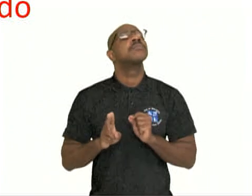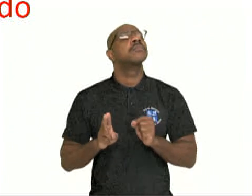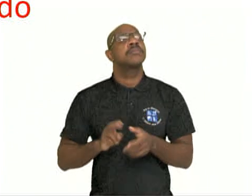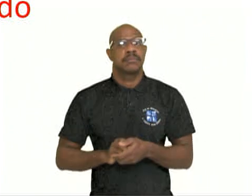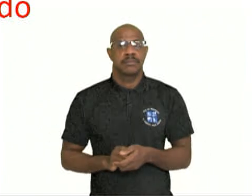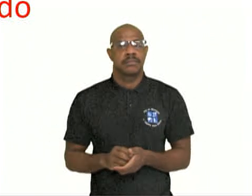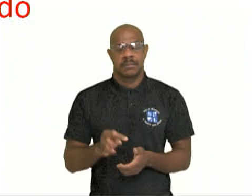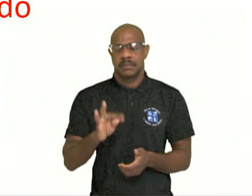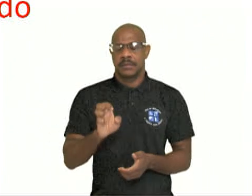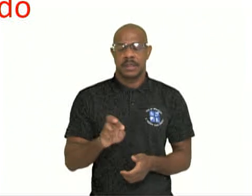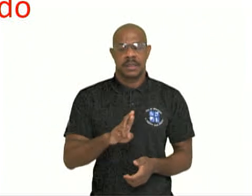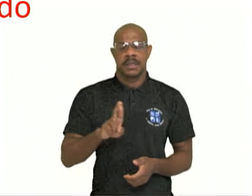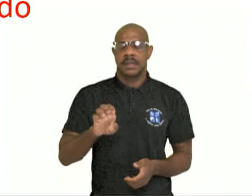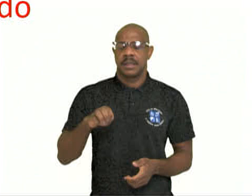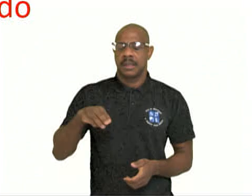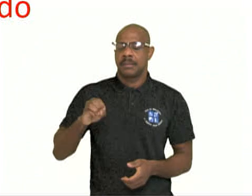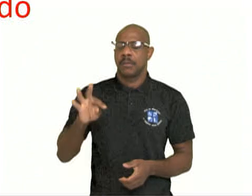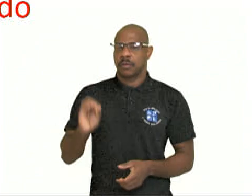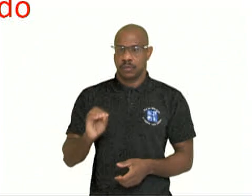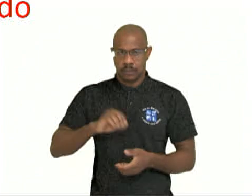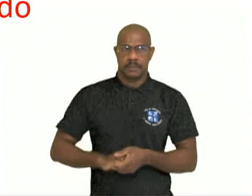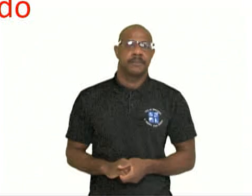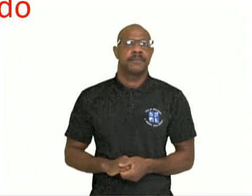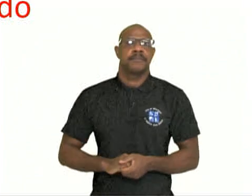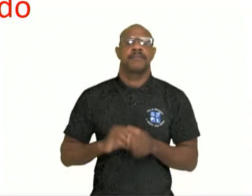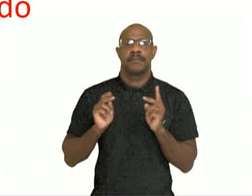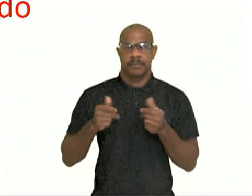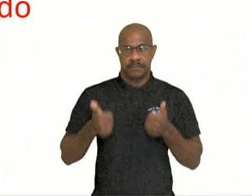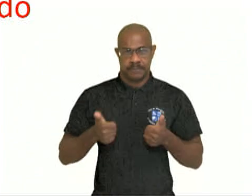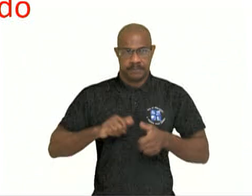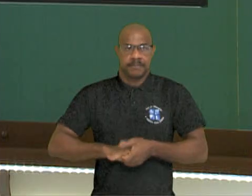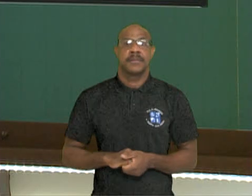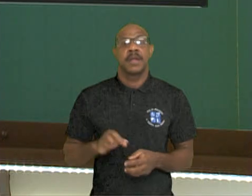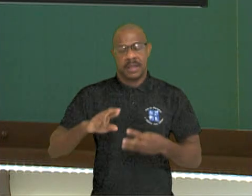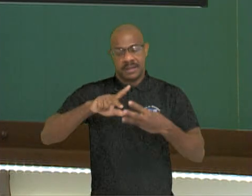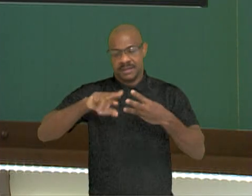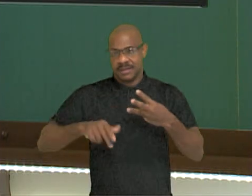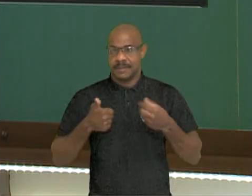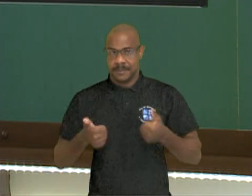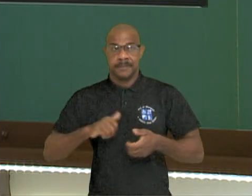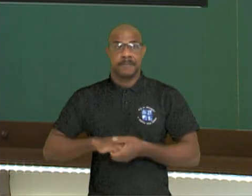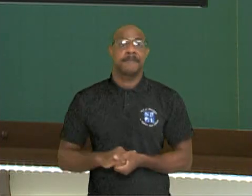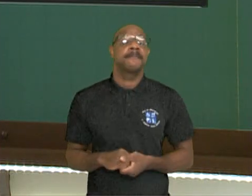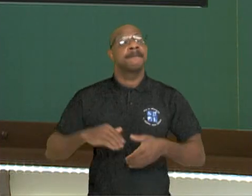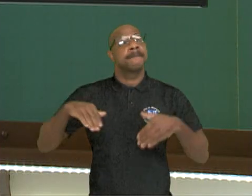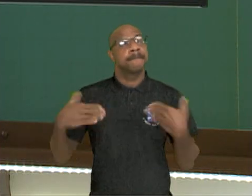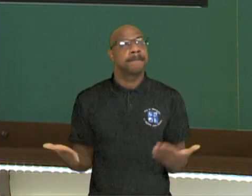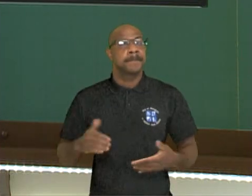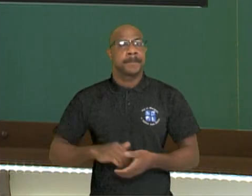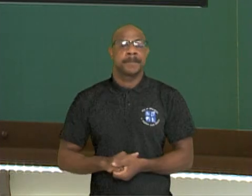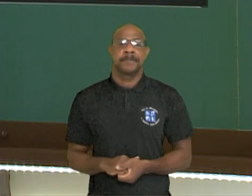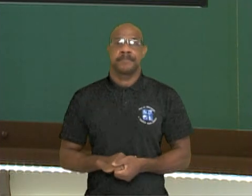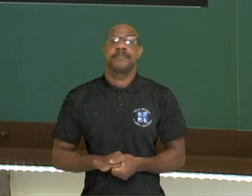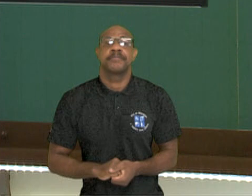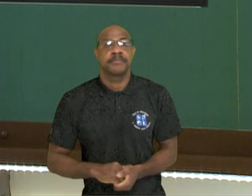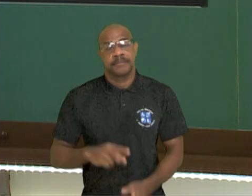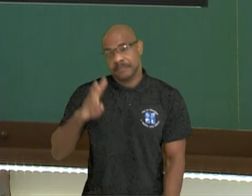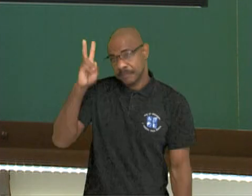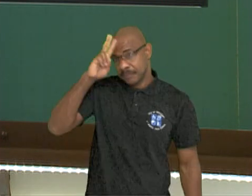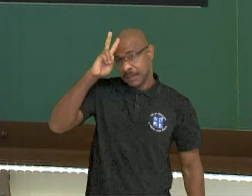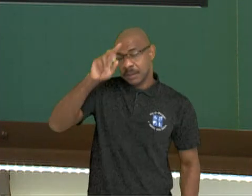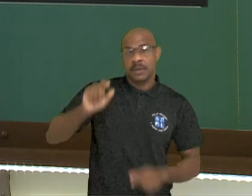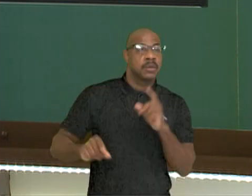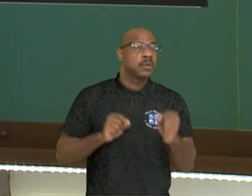de terremoto. Certo, pessoal? Então estão as diferenças ali. E aí, nós relembrando,